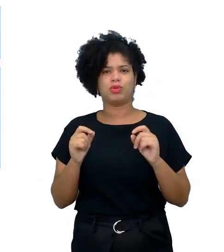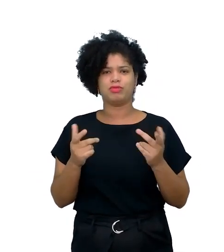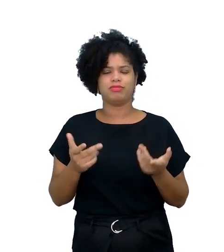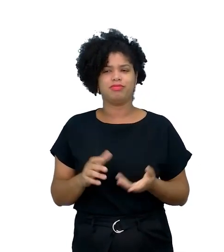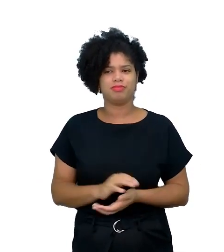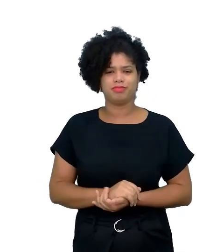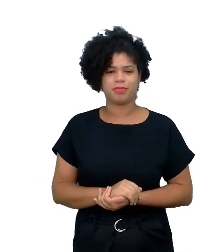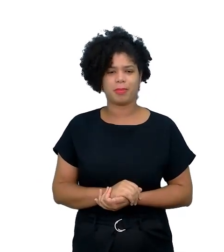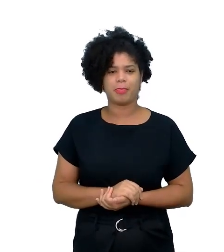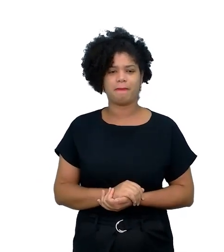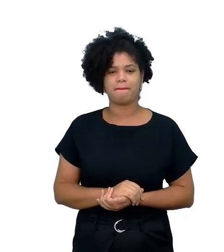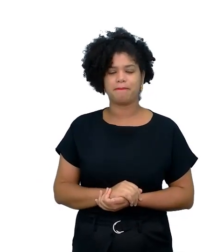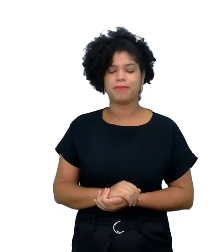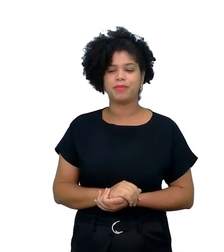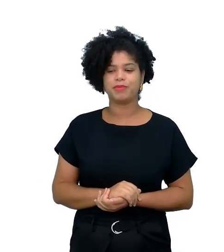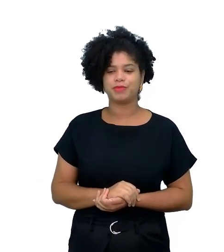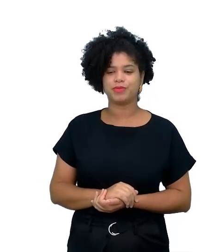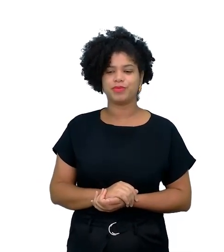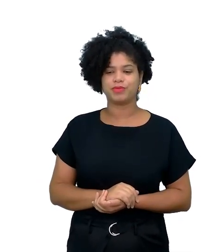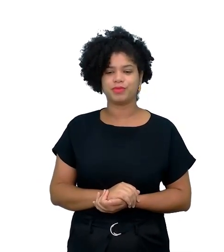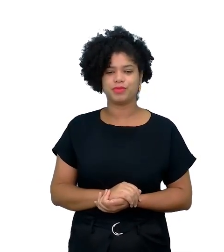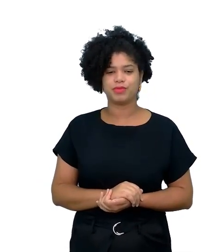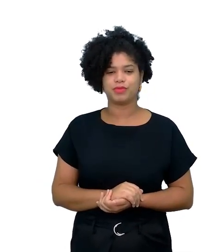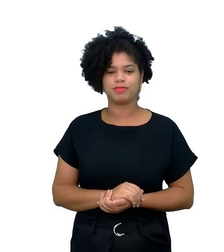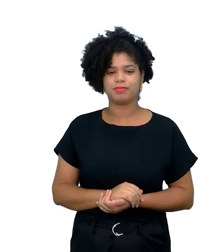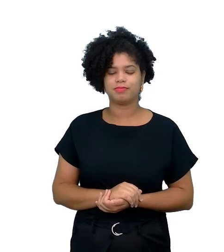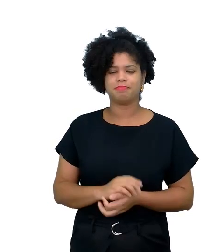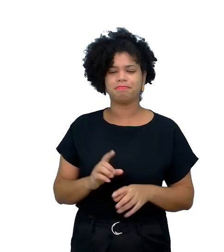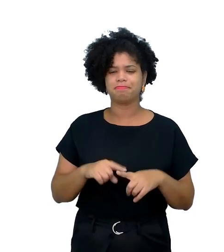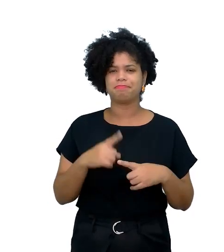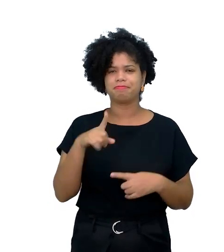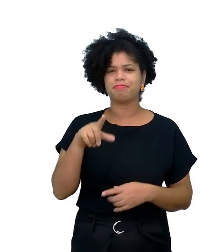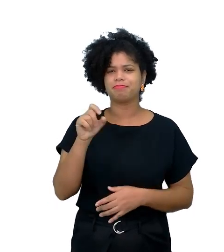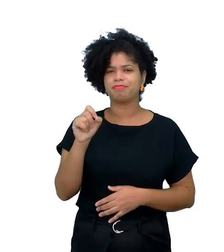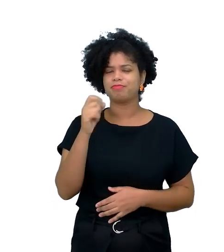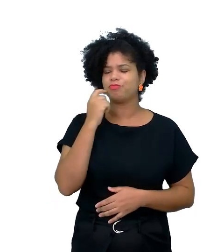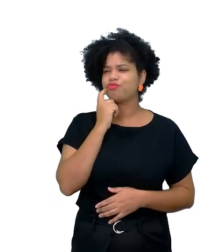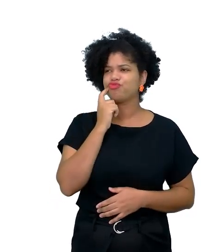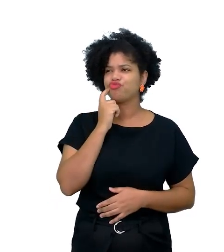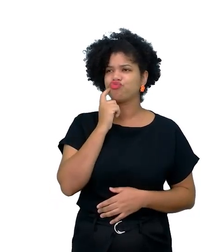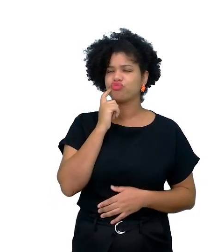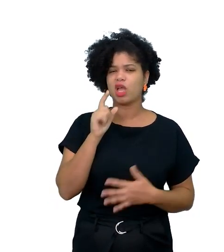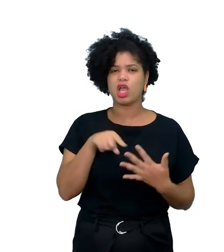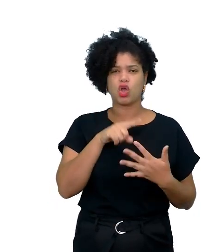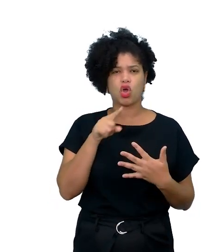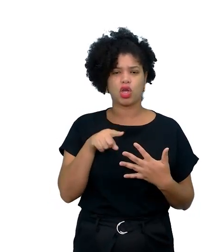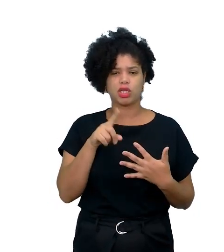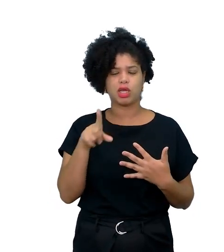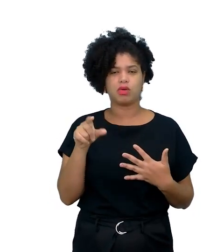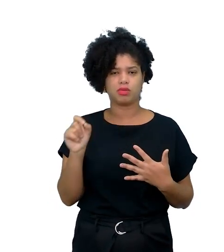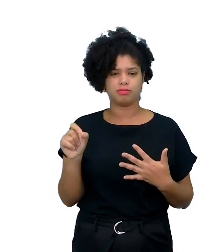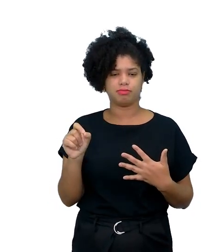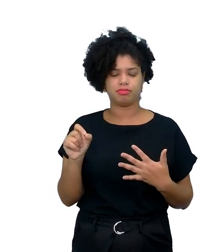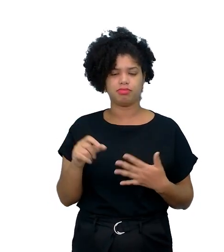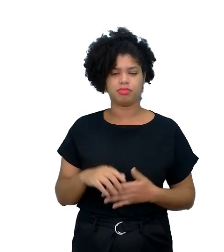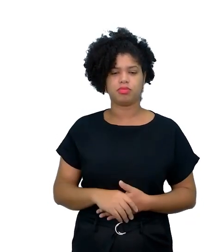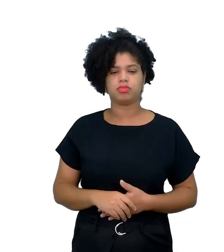contas? Bom, então, o que vem a ser, né, uma incógnita?